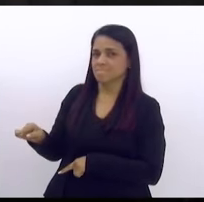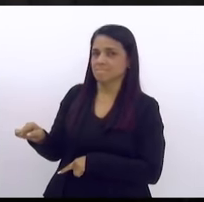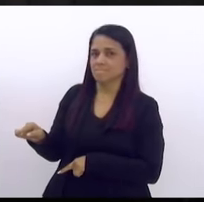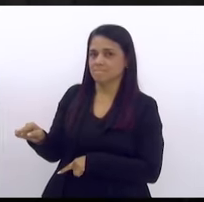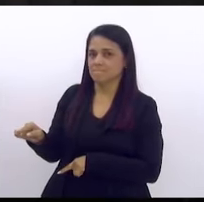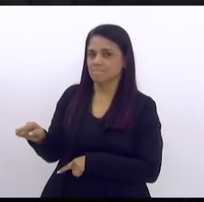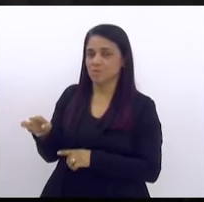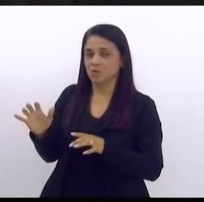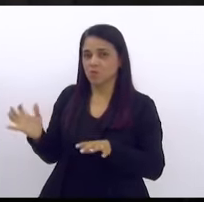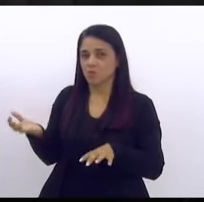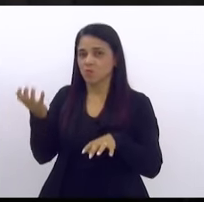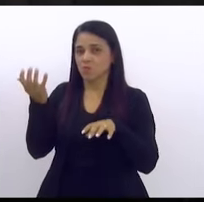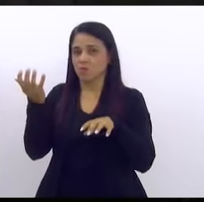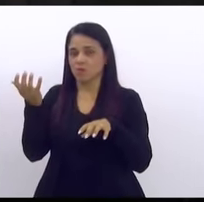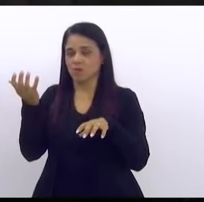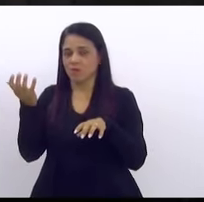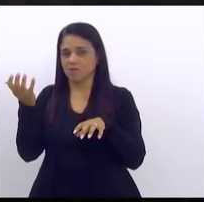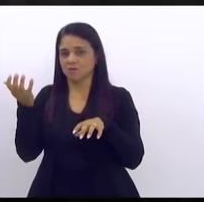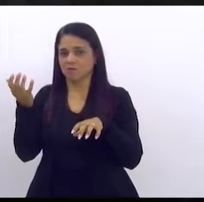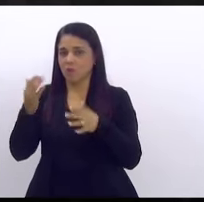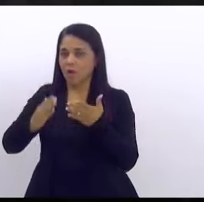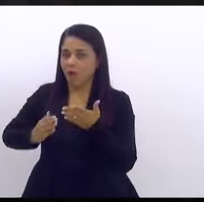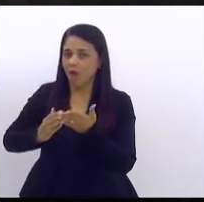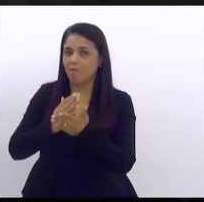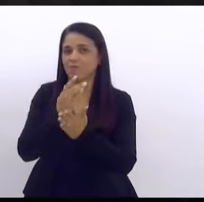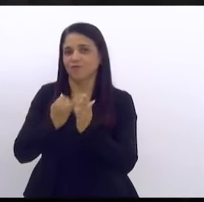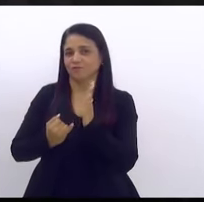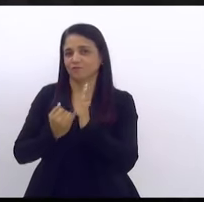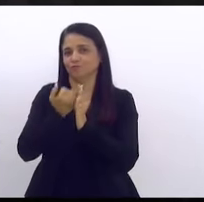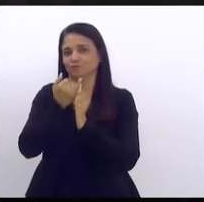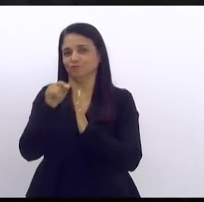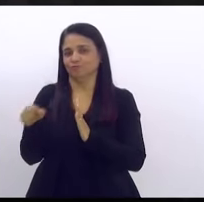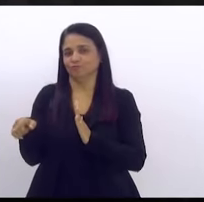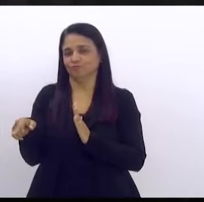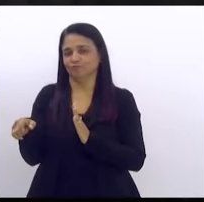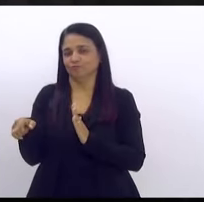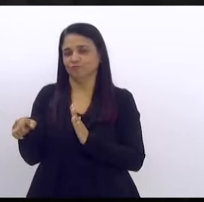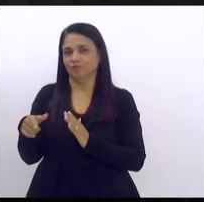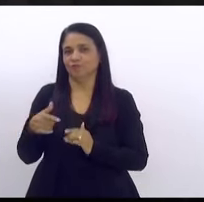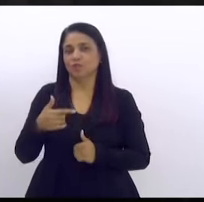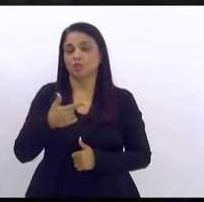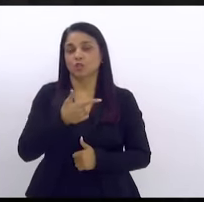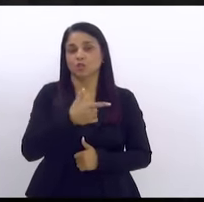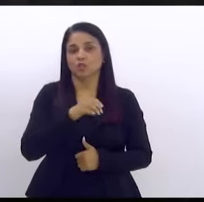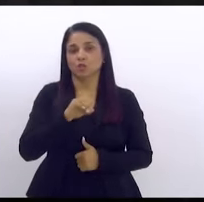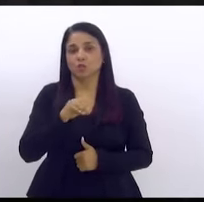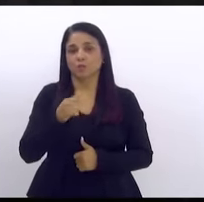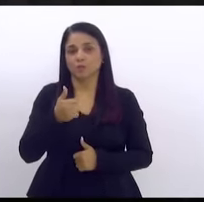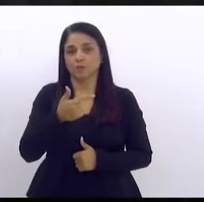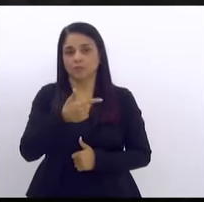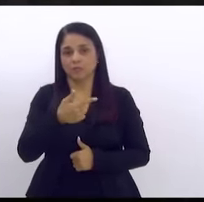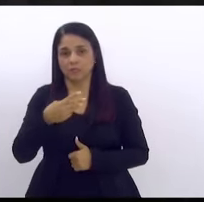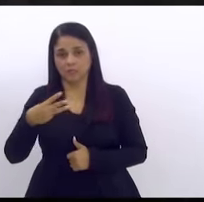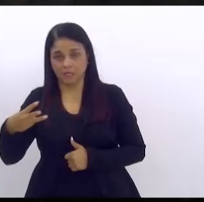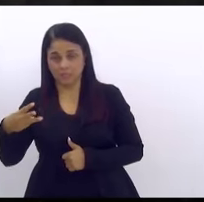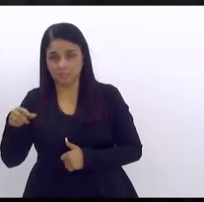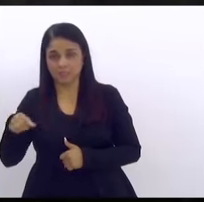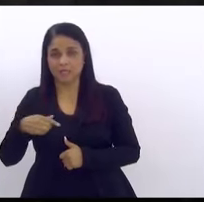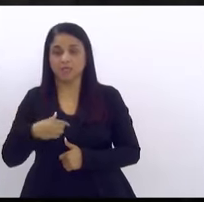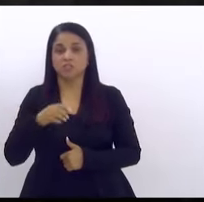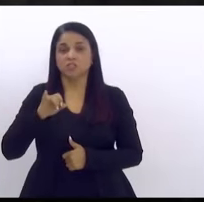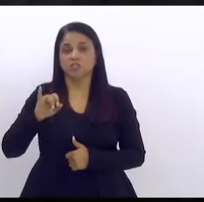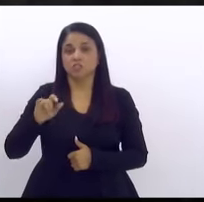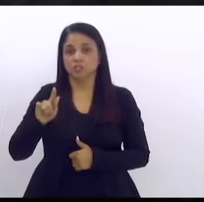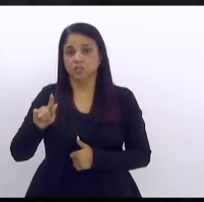o Congresso Nacional aprova os juros. Até 2013 era GPDI mais 6,